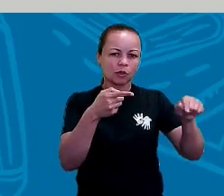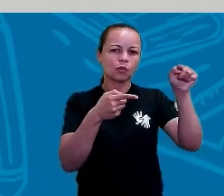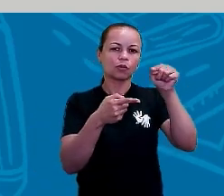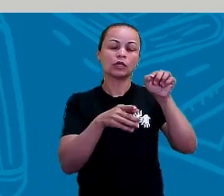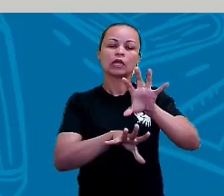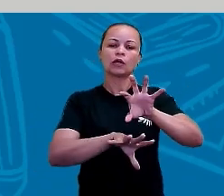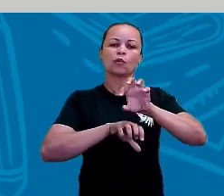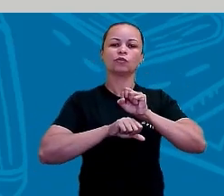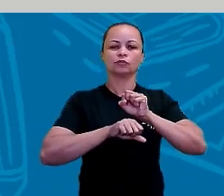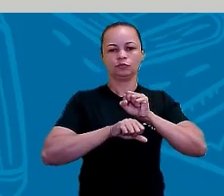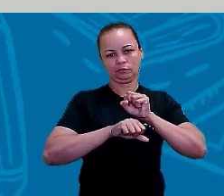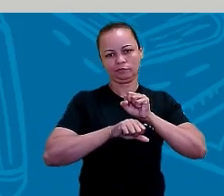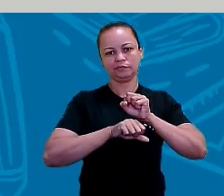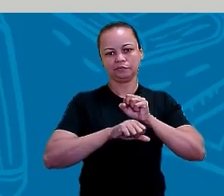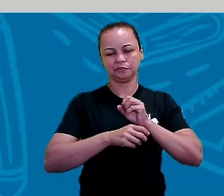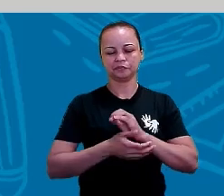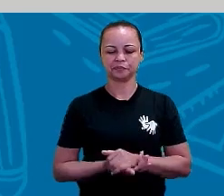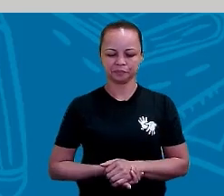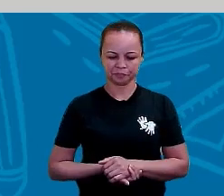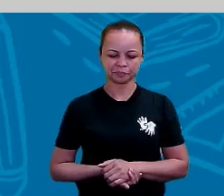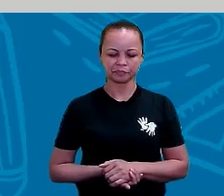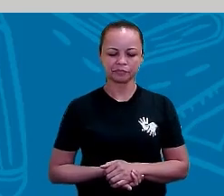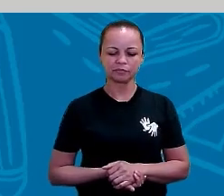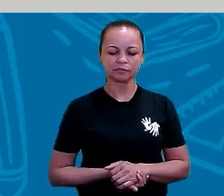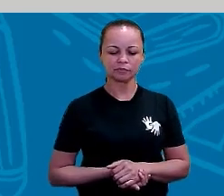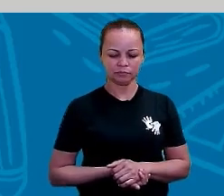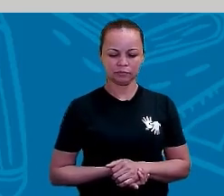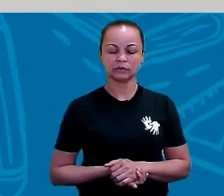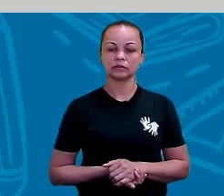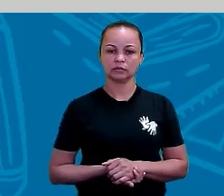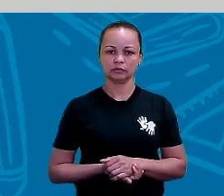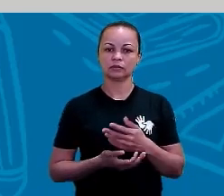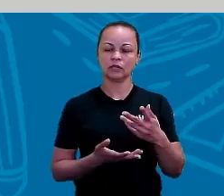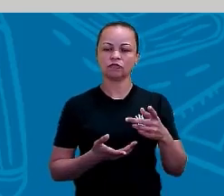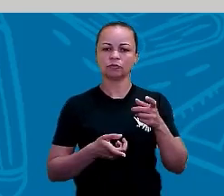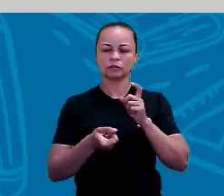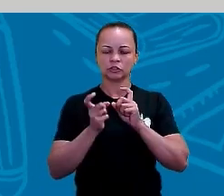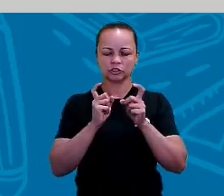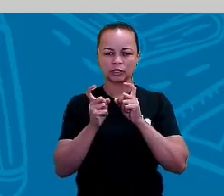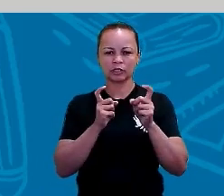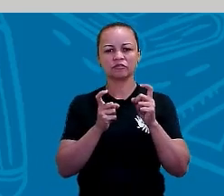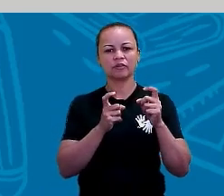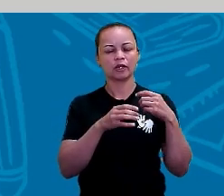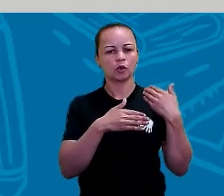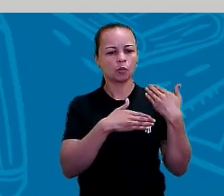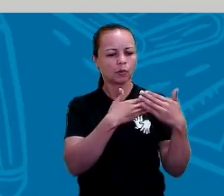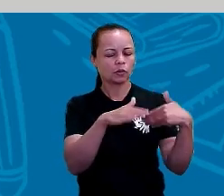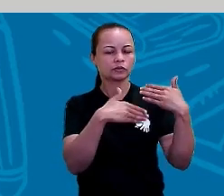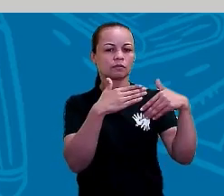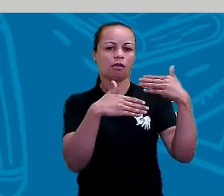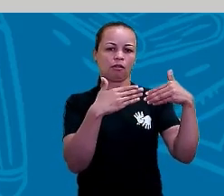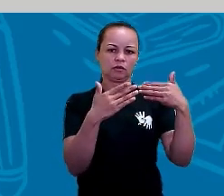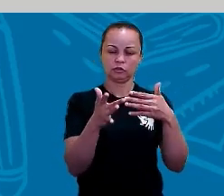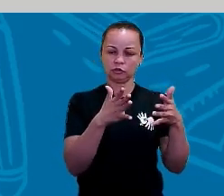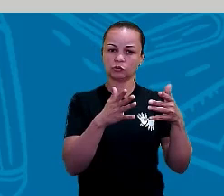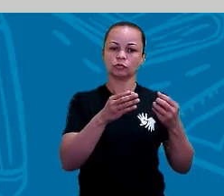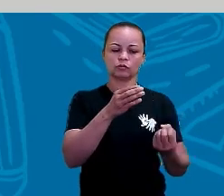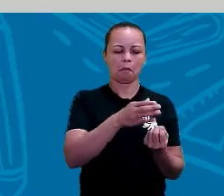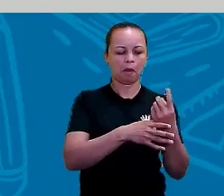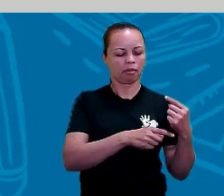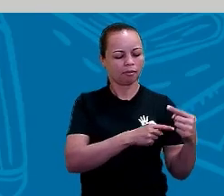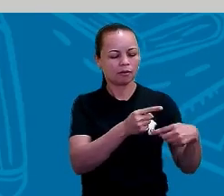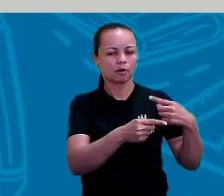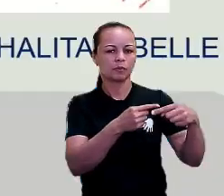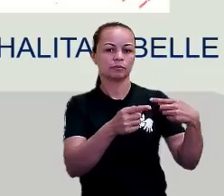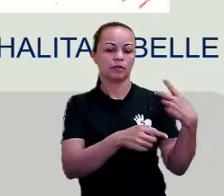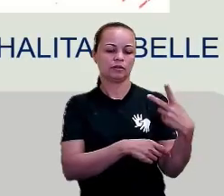e consumo, tá bom? Vamos descrever e discutir a produção, o processo de produção da matéria-prima e